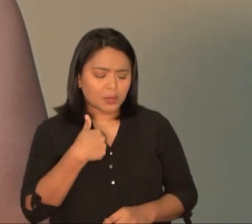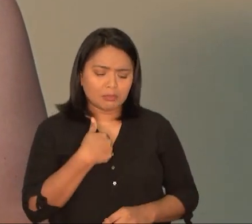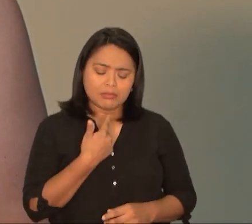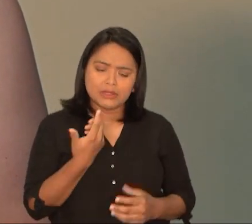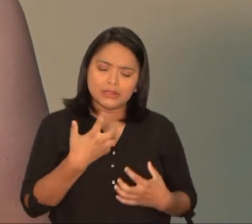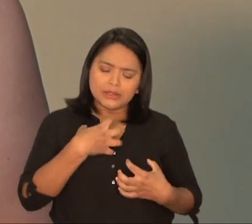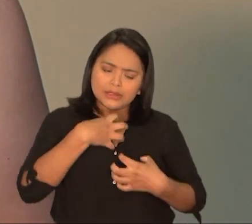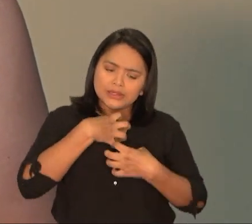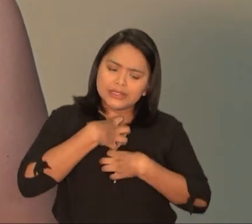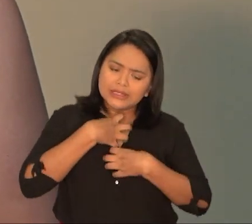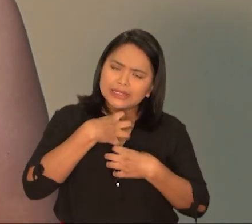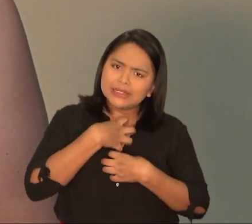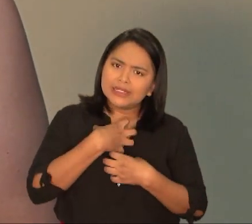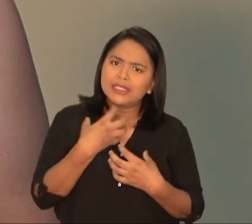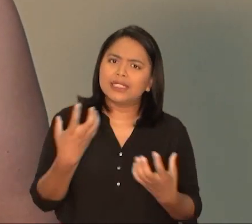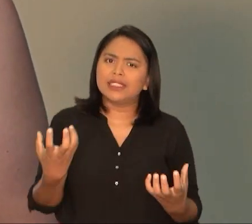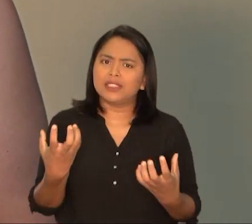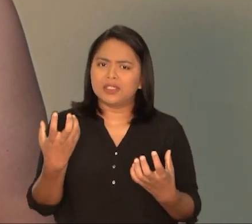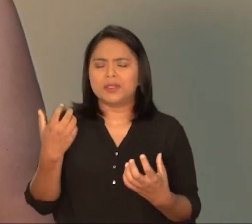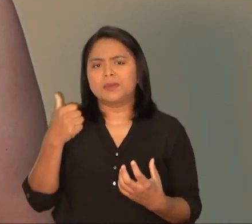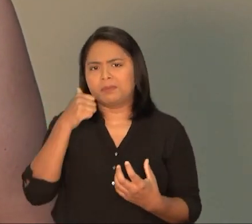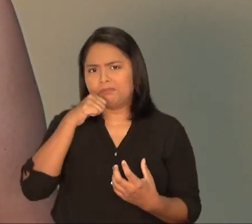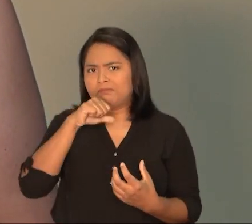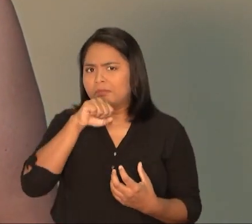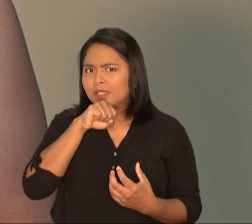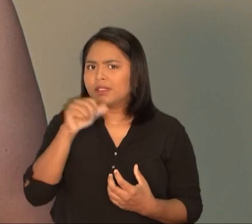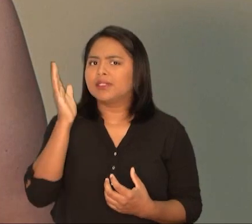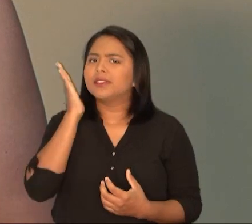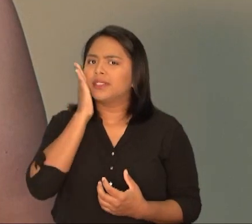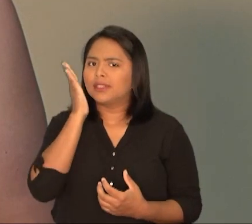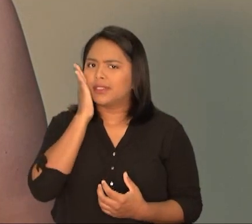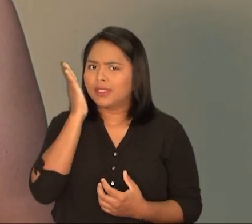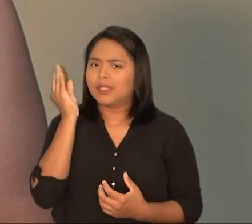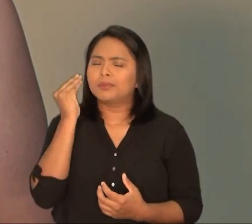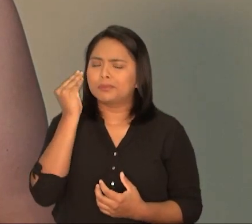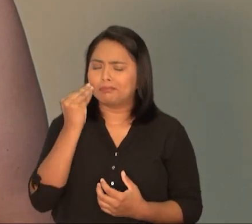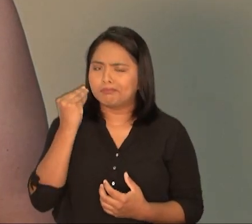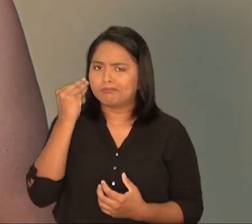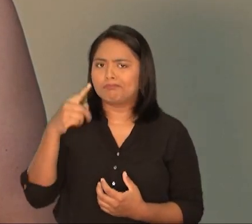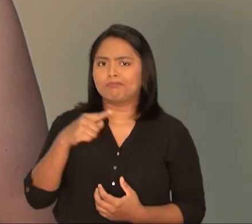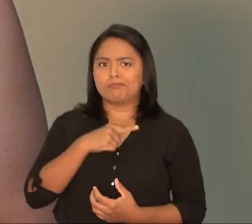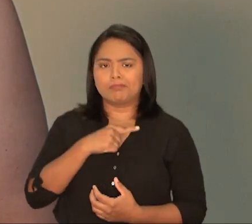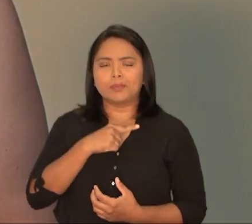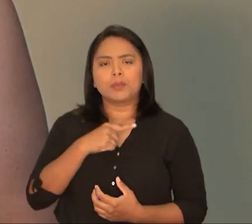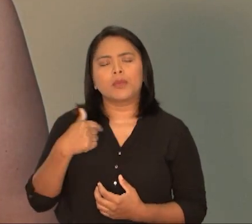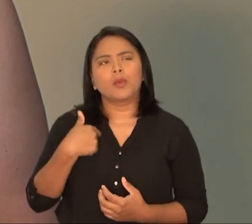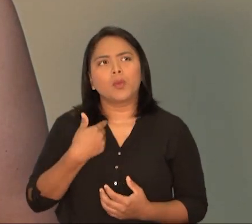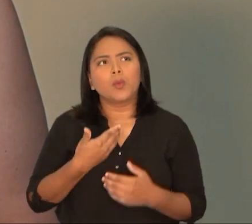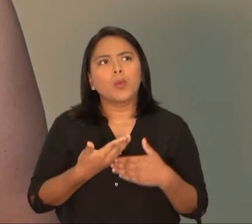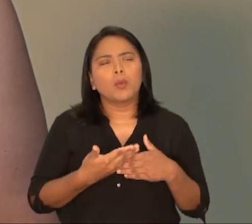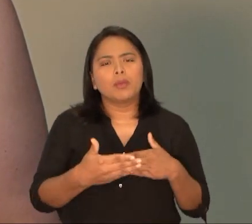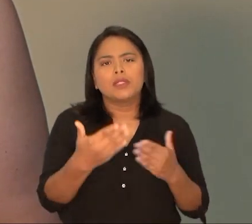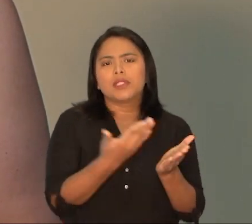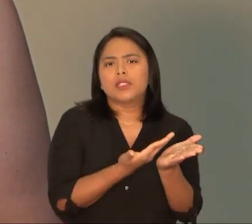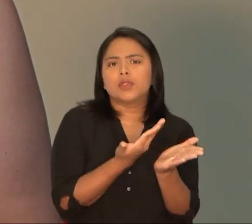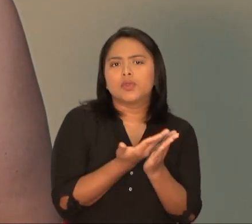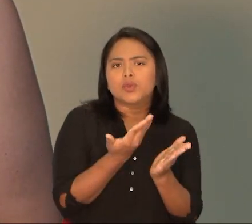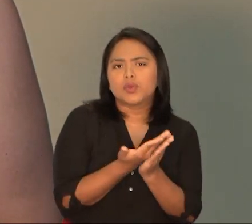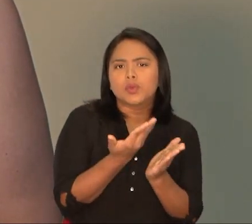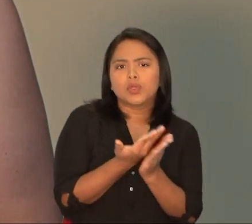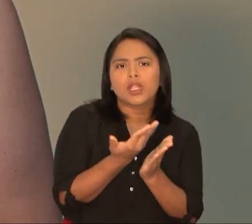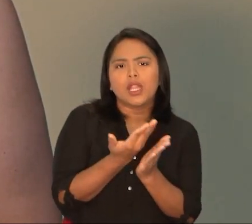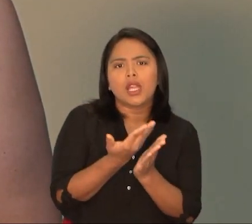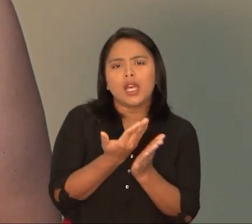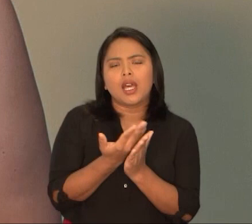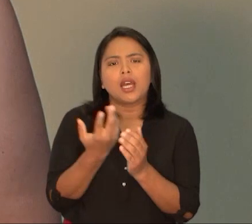mãe, né, que gerou e que convive. Então, eu comecei a estudar E comecei a buscar